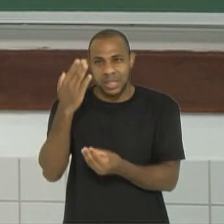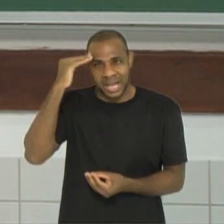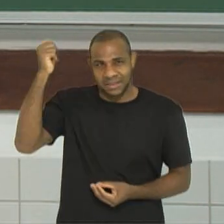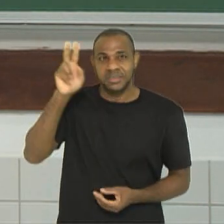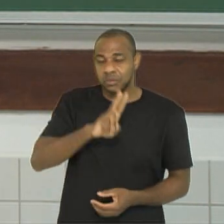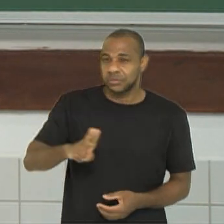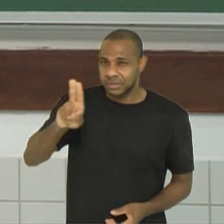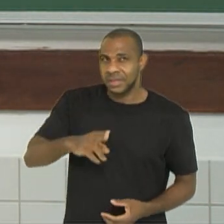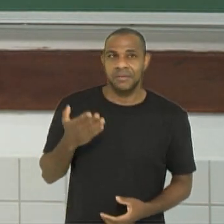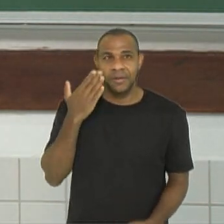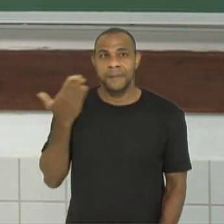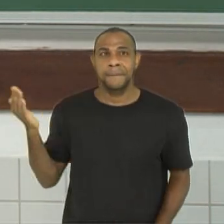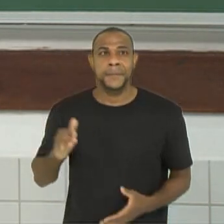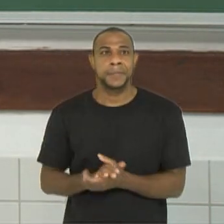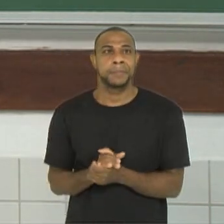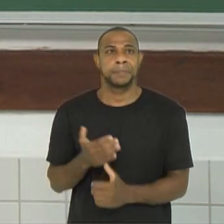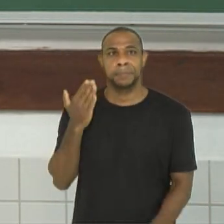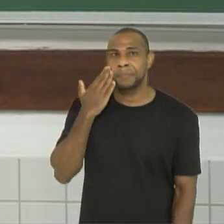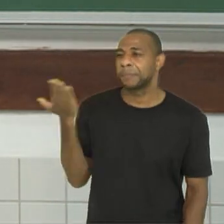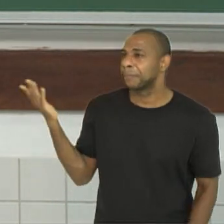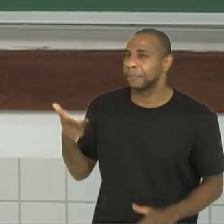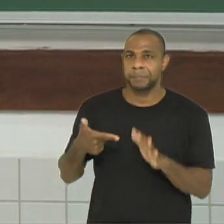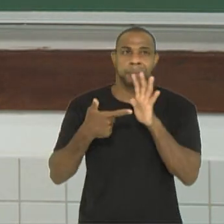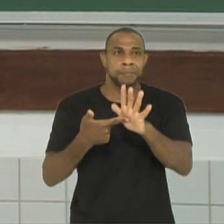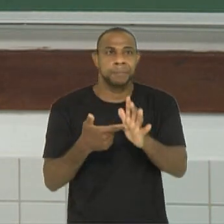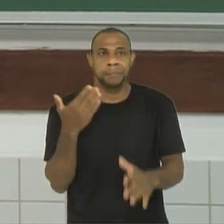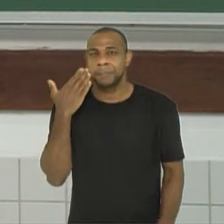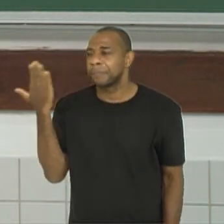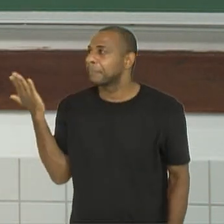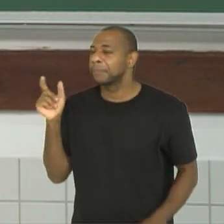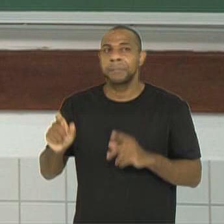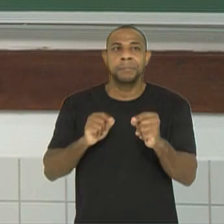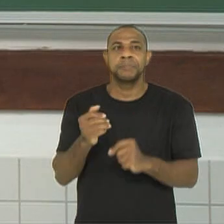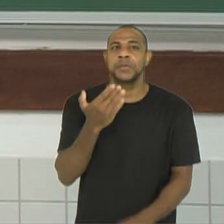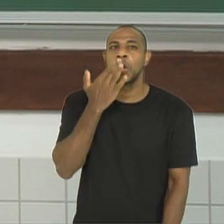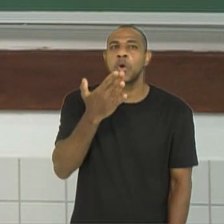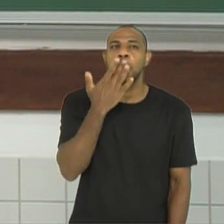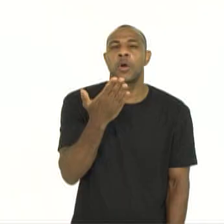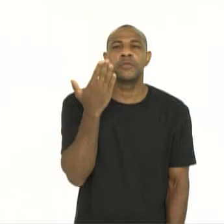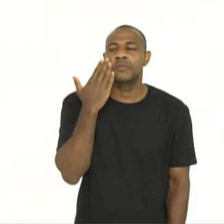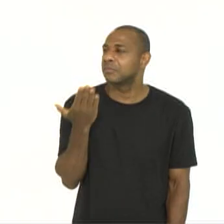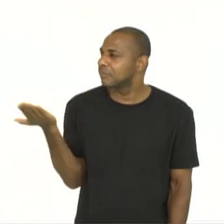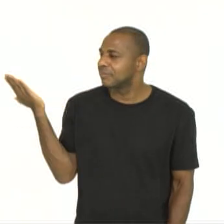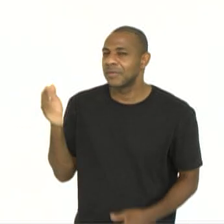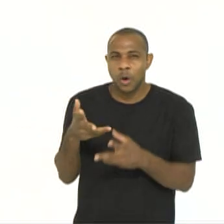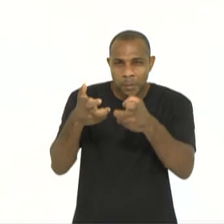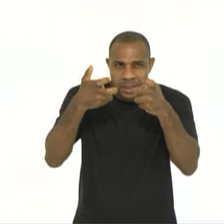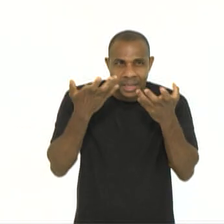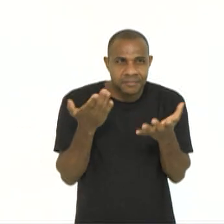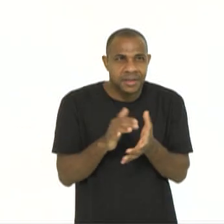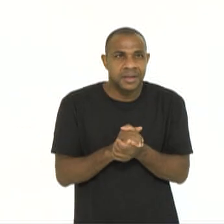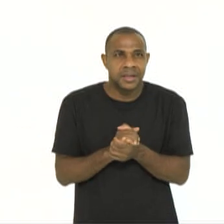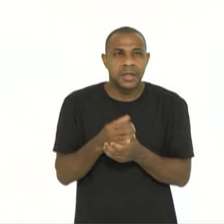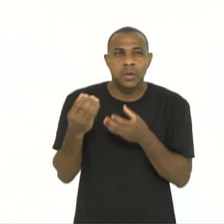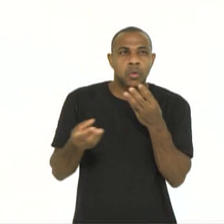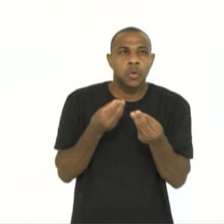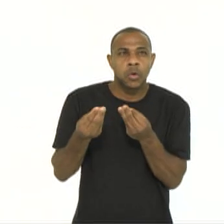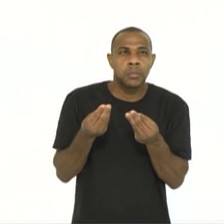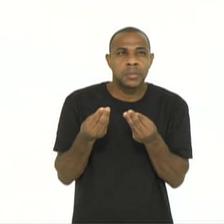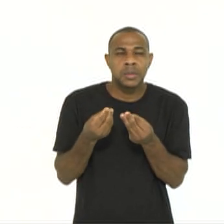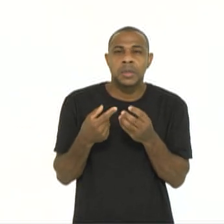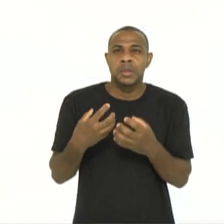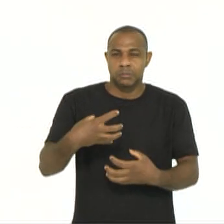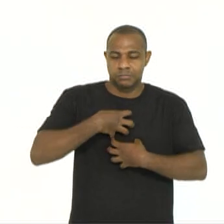legal? Beleza, aí eu trago aqui, por exemplo, a questão dessas cores aqui, que é interessante a gente observar, que como é que elas nos